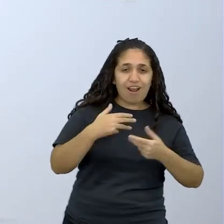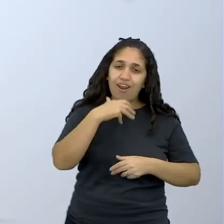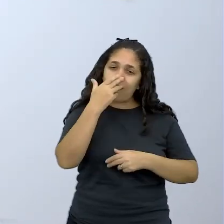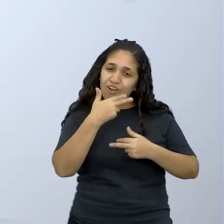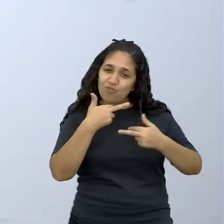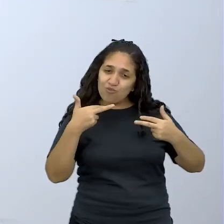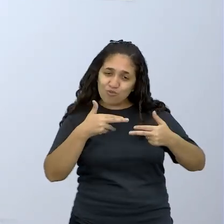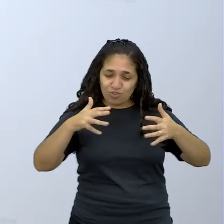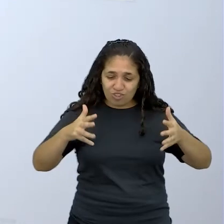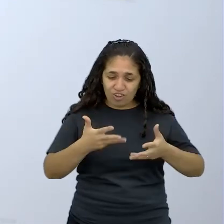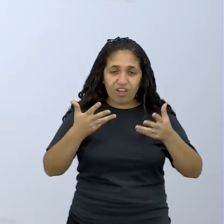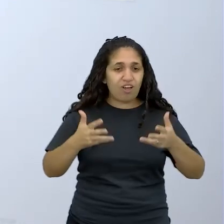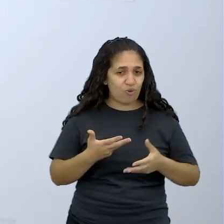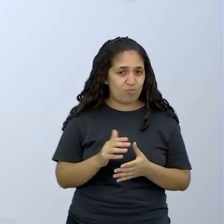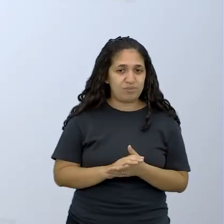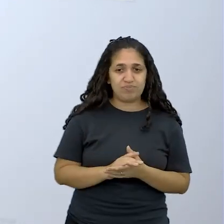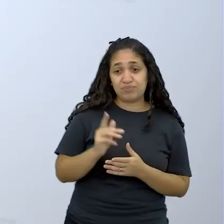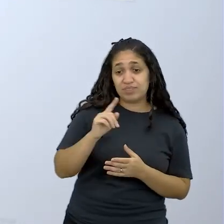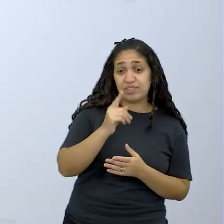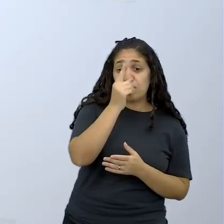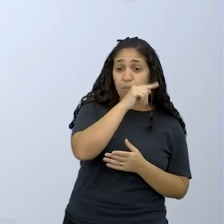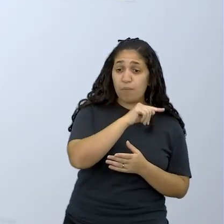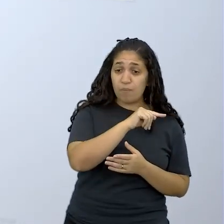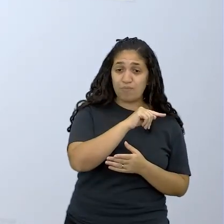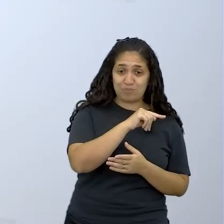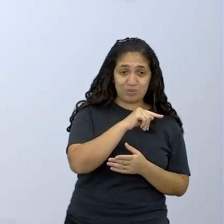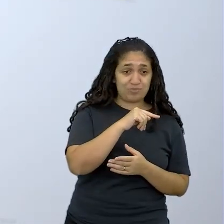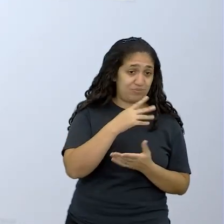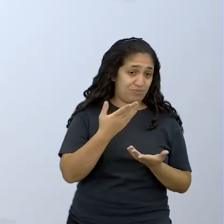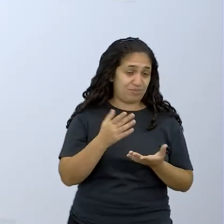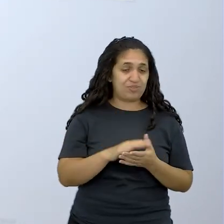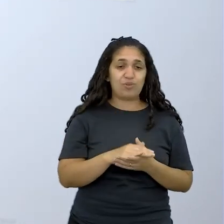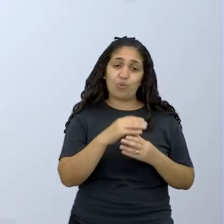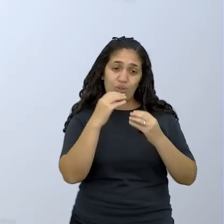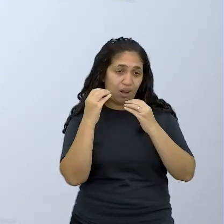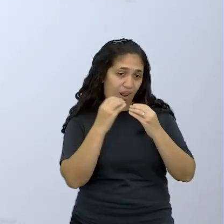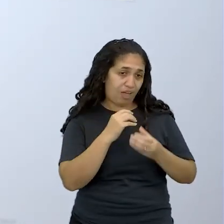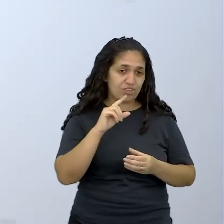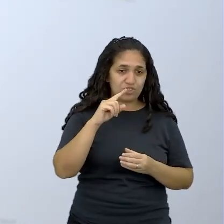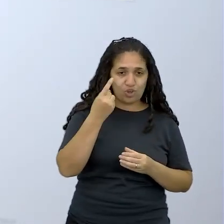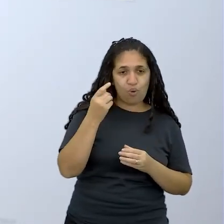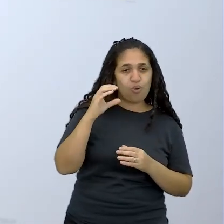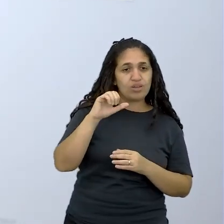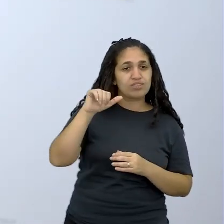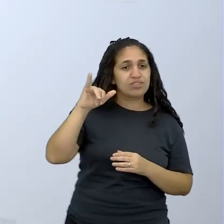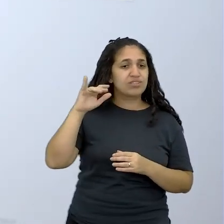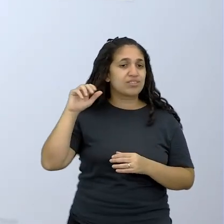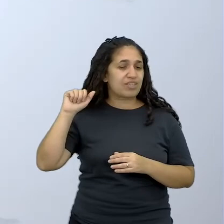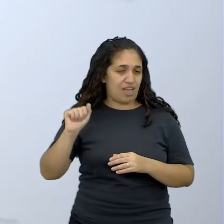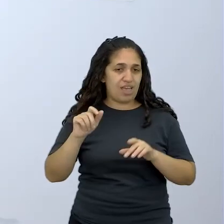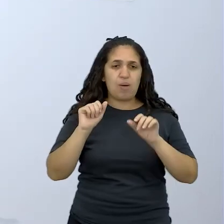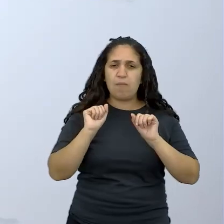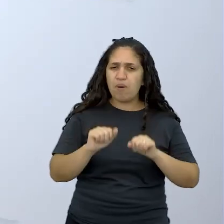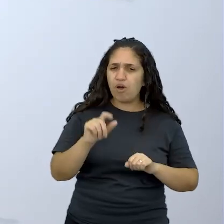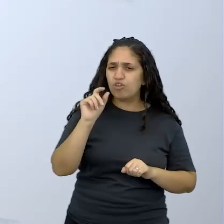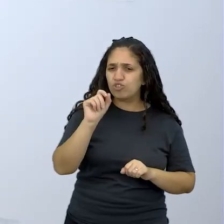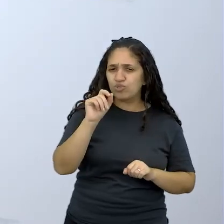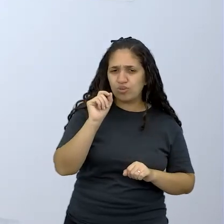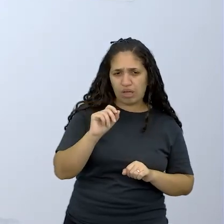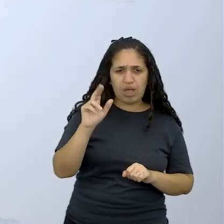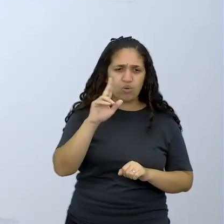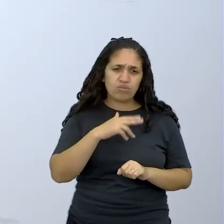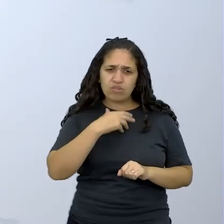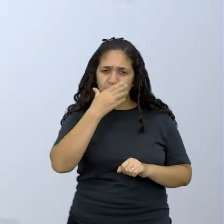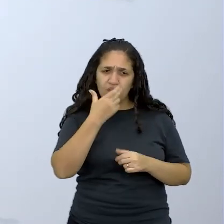e aquele legume. No lanche ou, né, na ceia, você pode também aí usar e abusar